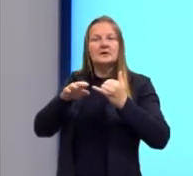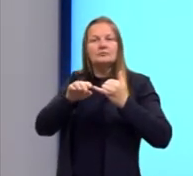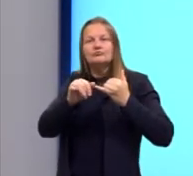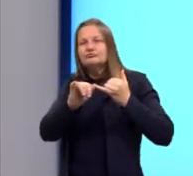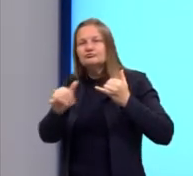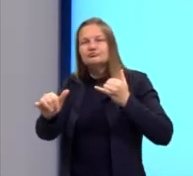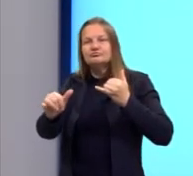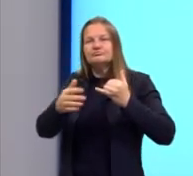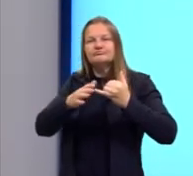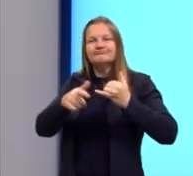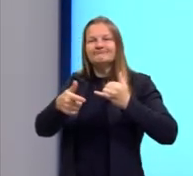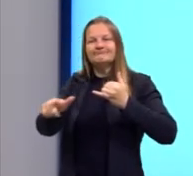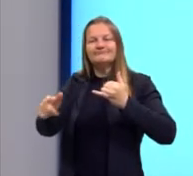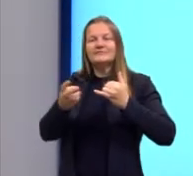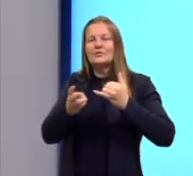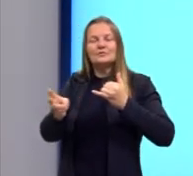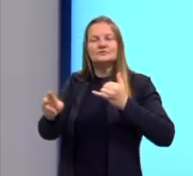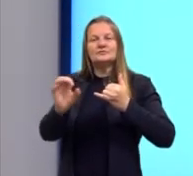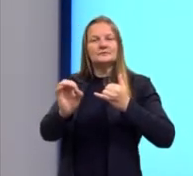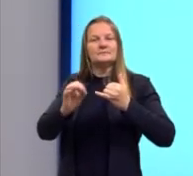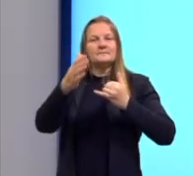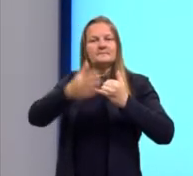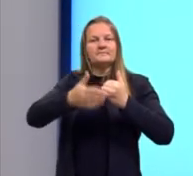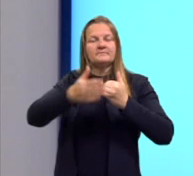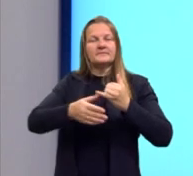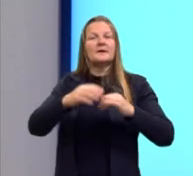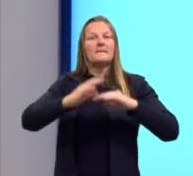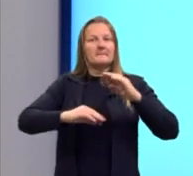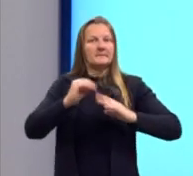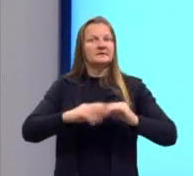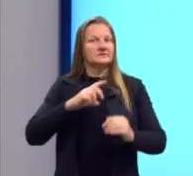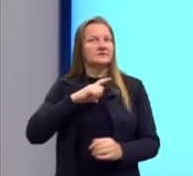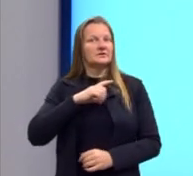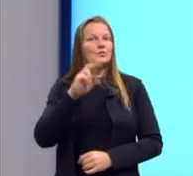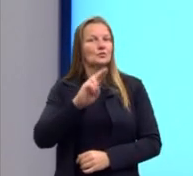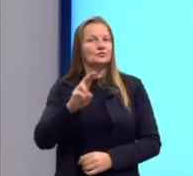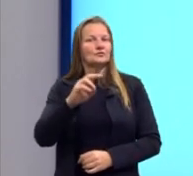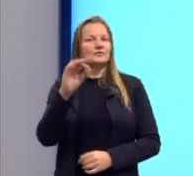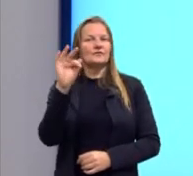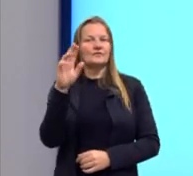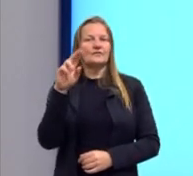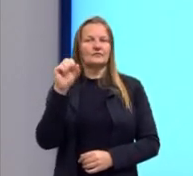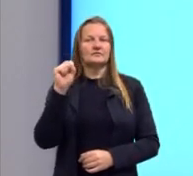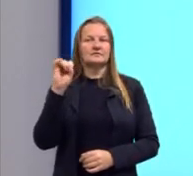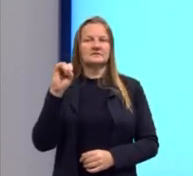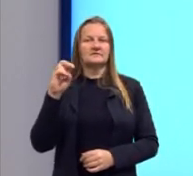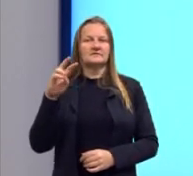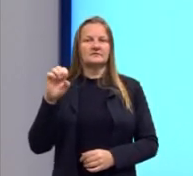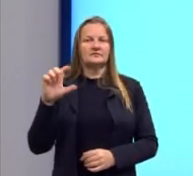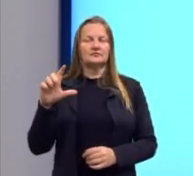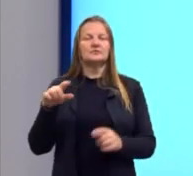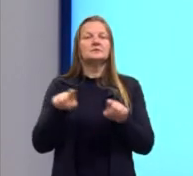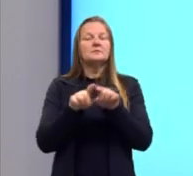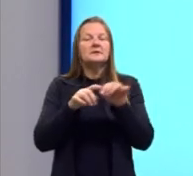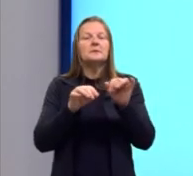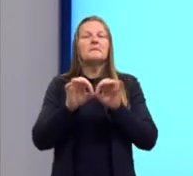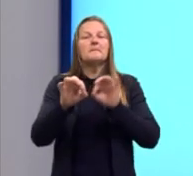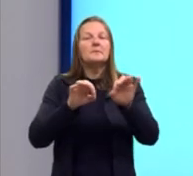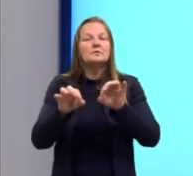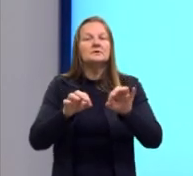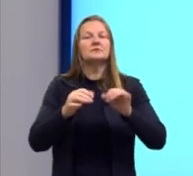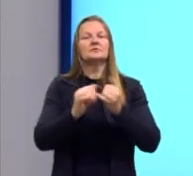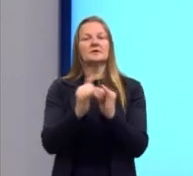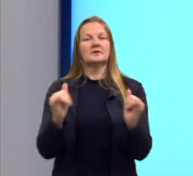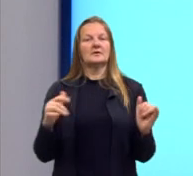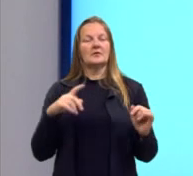modelos né que a gente tem na vida real né na prática que se usa de fusíveis certo e em projetos elétricos a